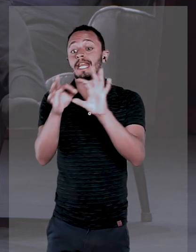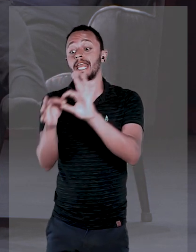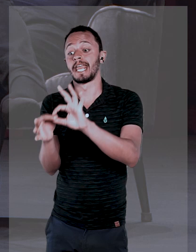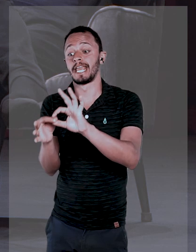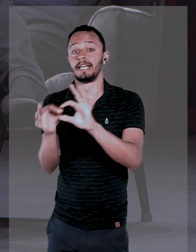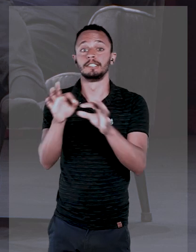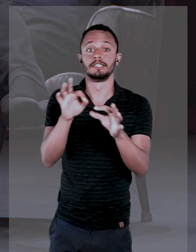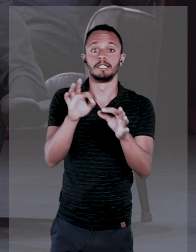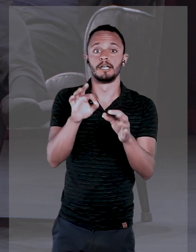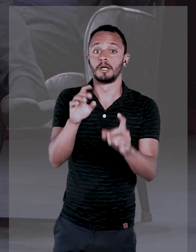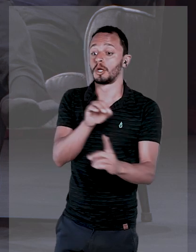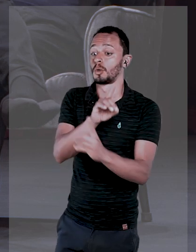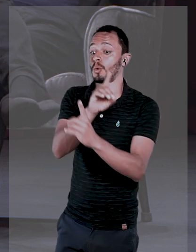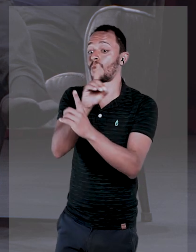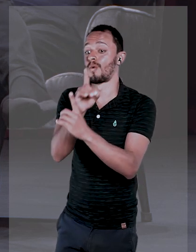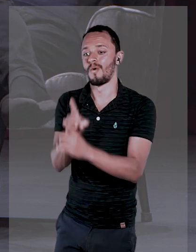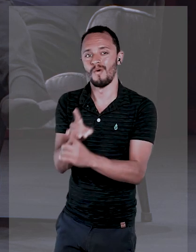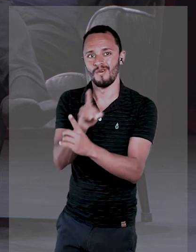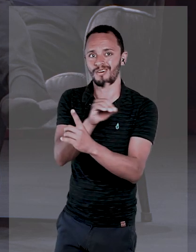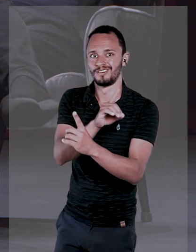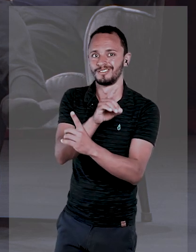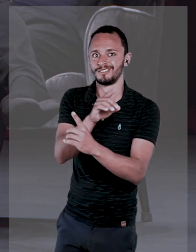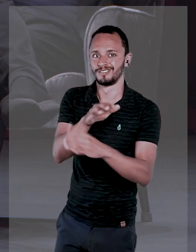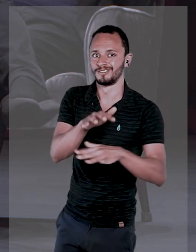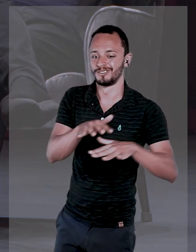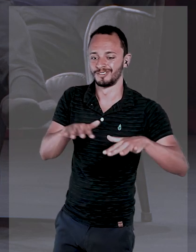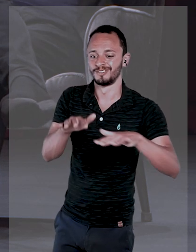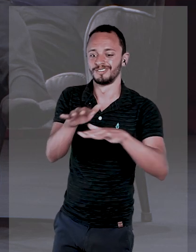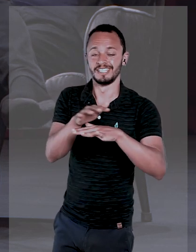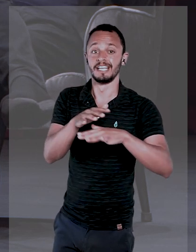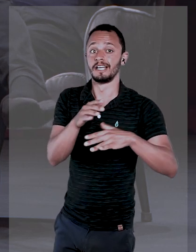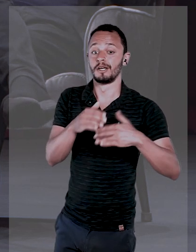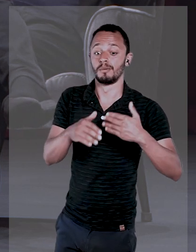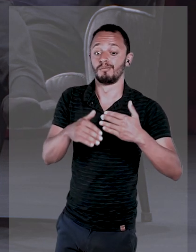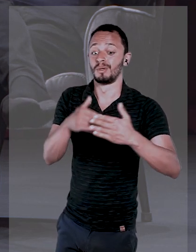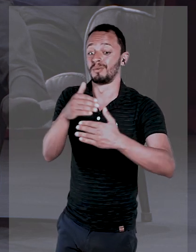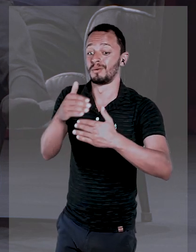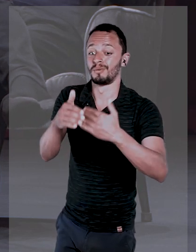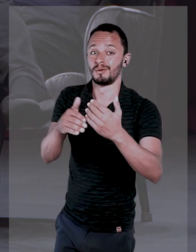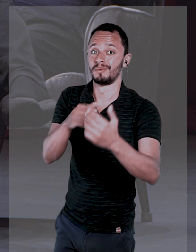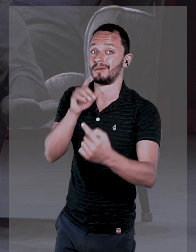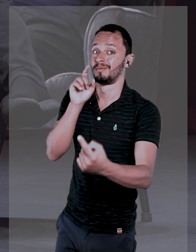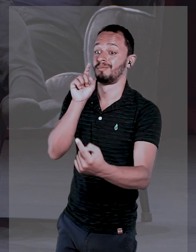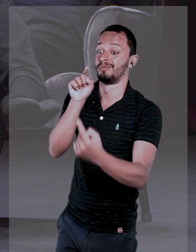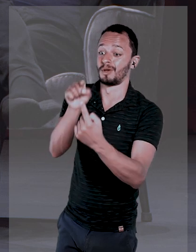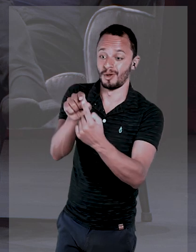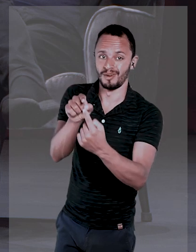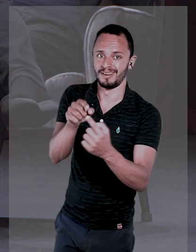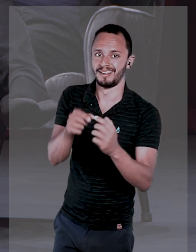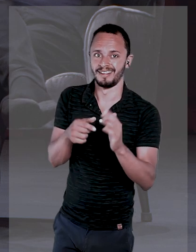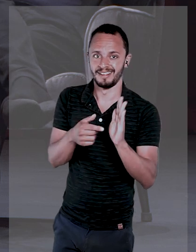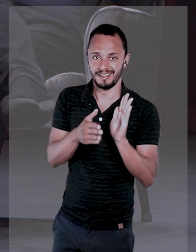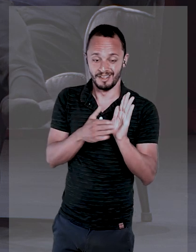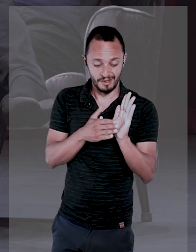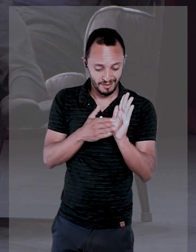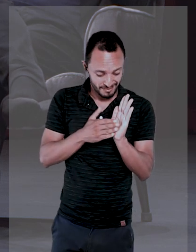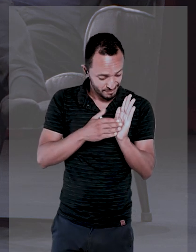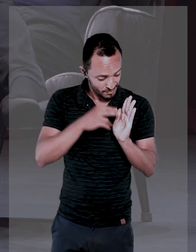de uma maneira para ser coerente e para ir ao encontro de uma coisa que eu acho que é como se